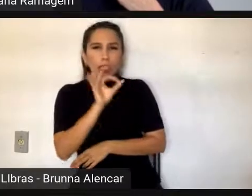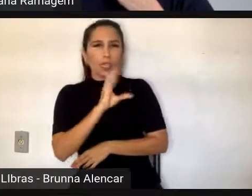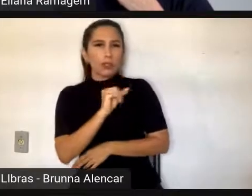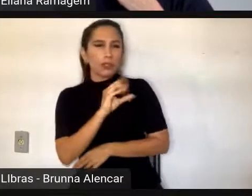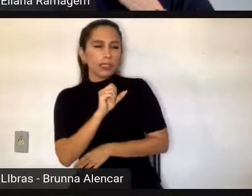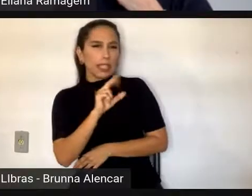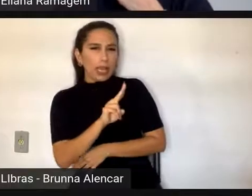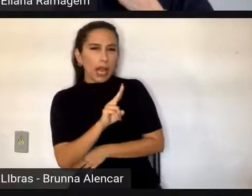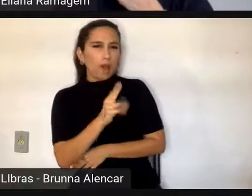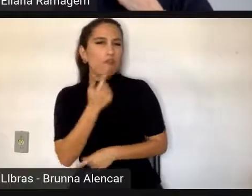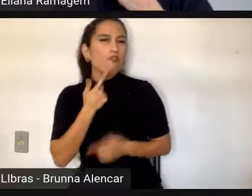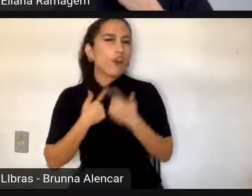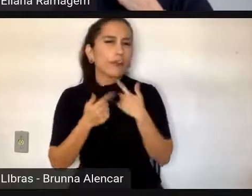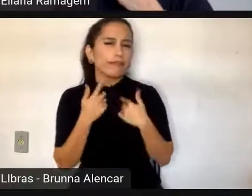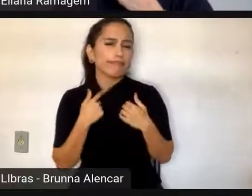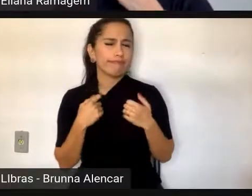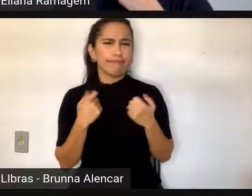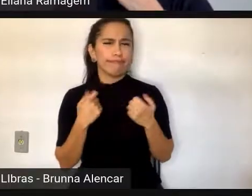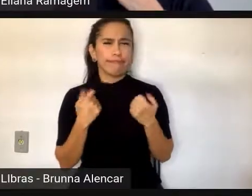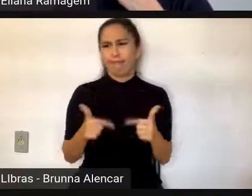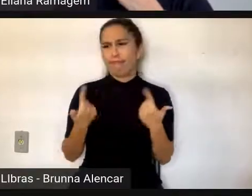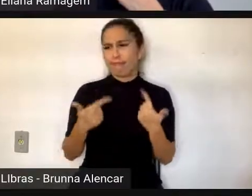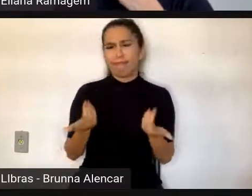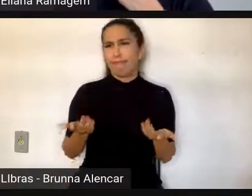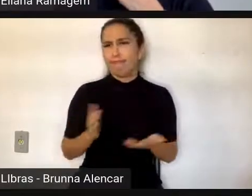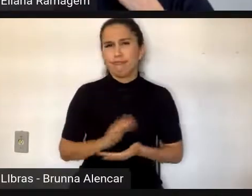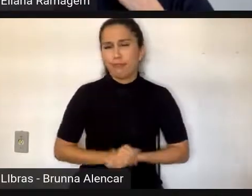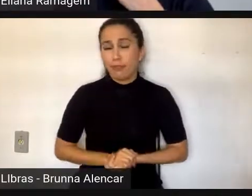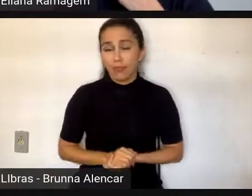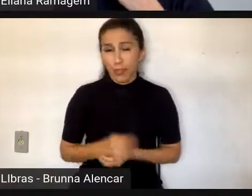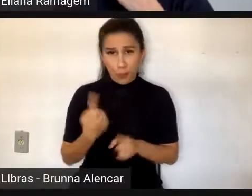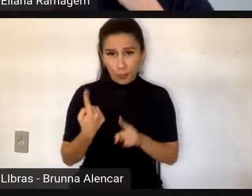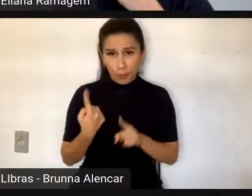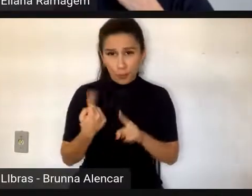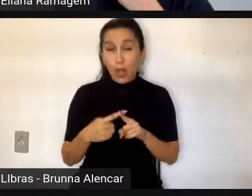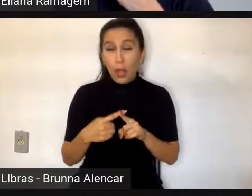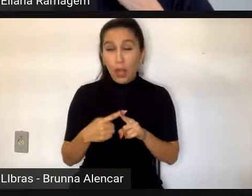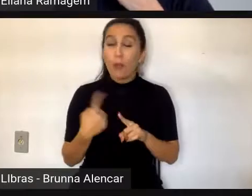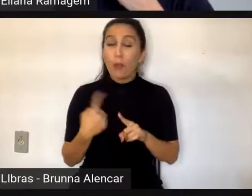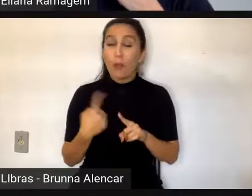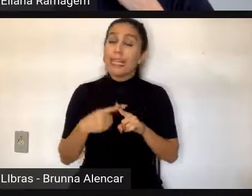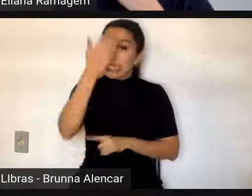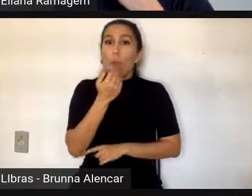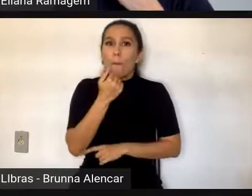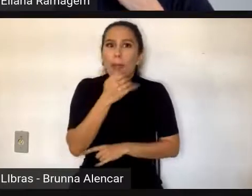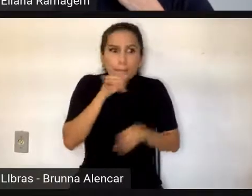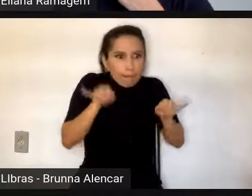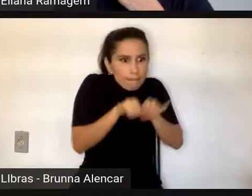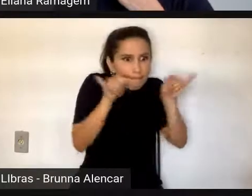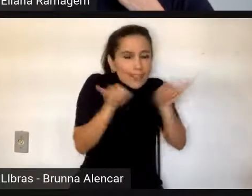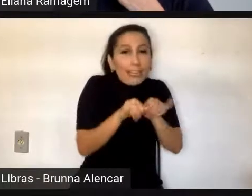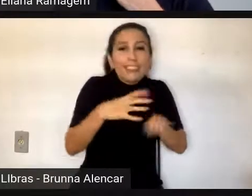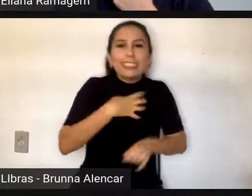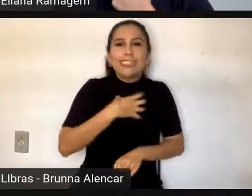tipo, né? Justamente porque o nosso cérebro sabe que vai ter aquela sensação de bem-estar, ok? Agora, qual que é o